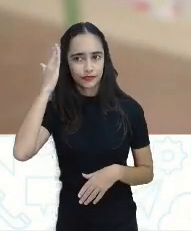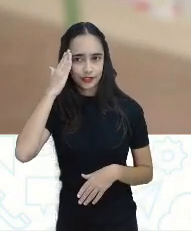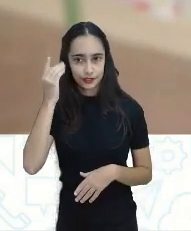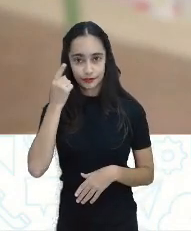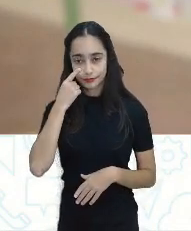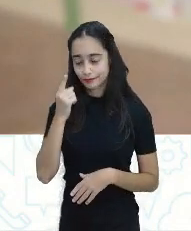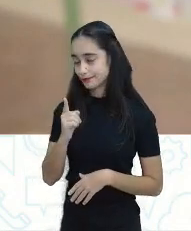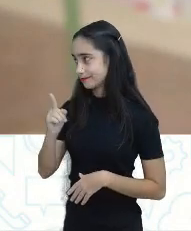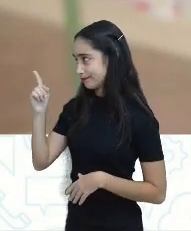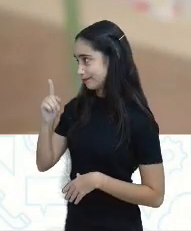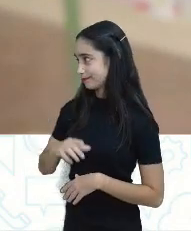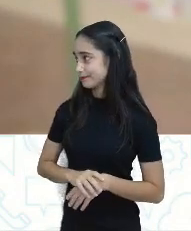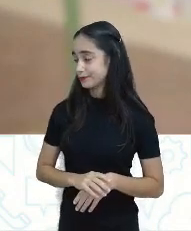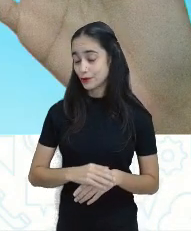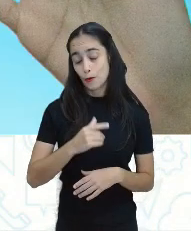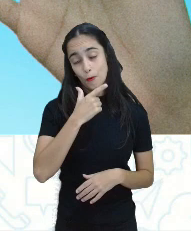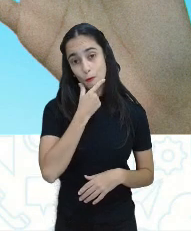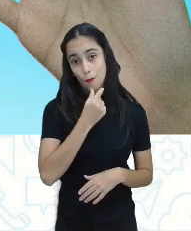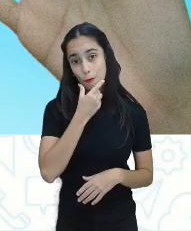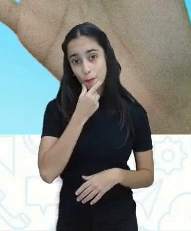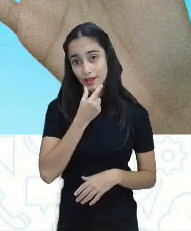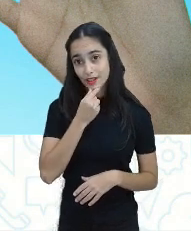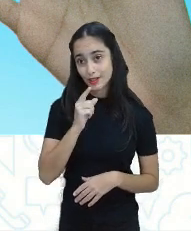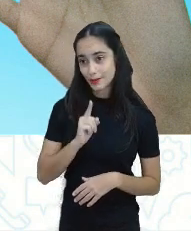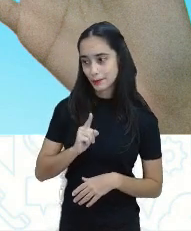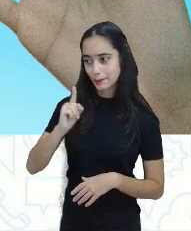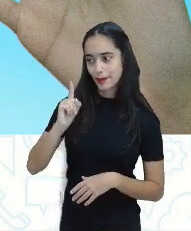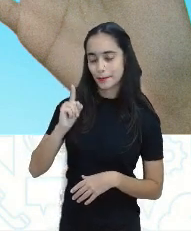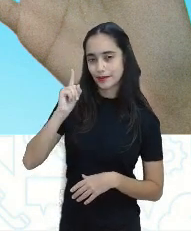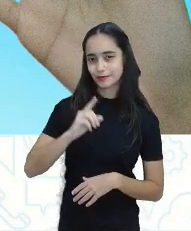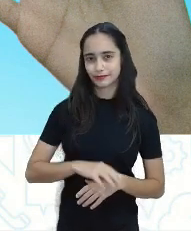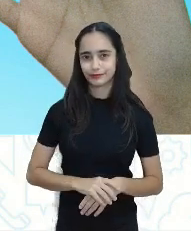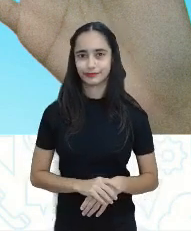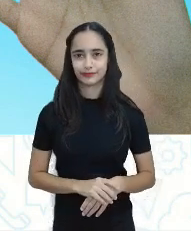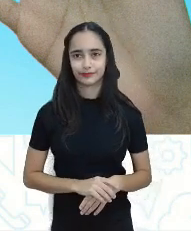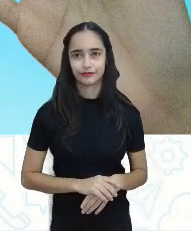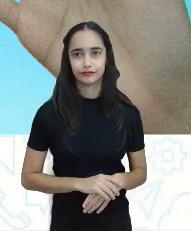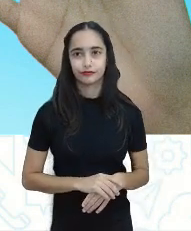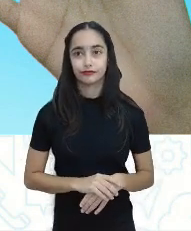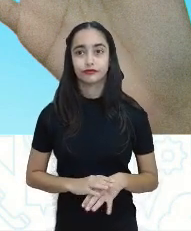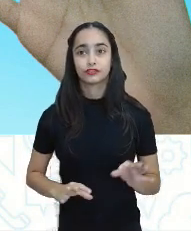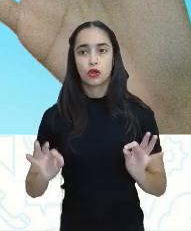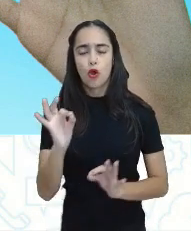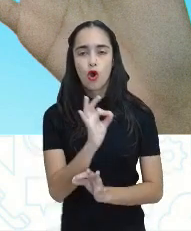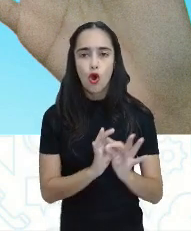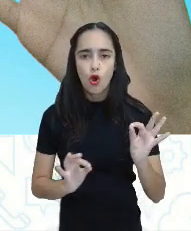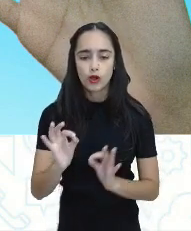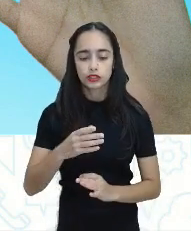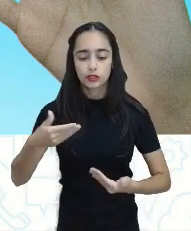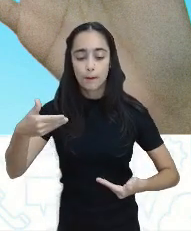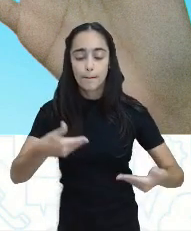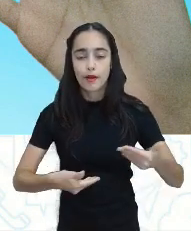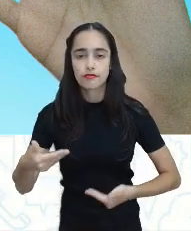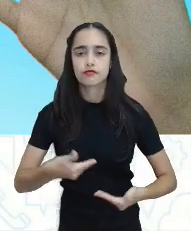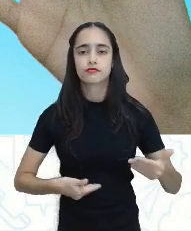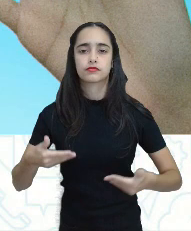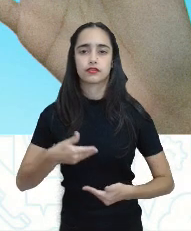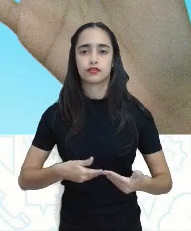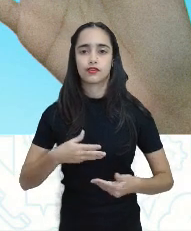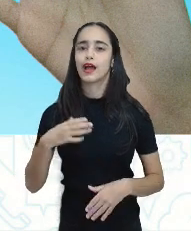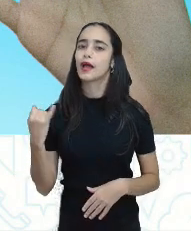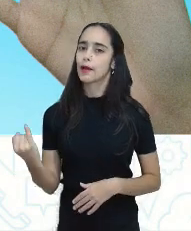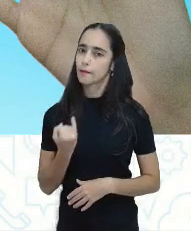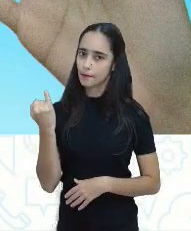que o garotinho está colocando. O planejamento participativo, né? É importante que haja